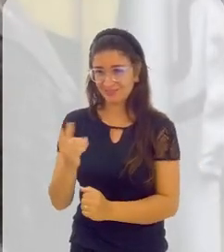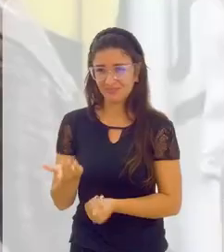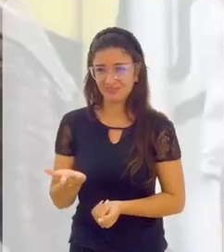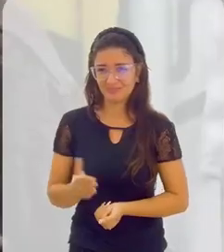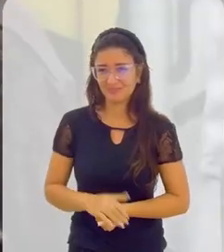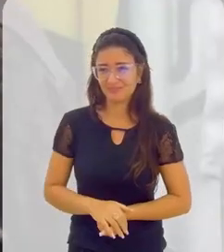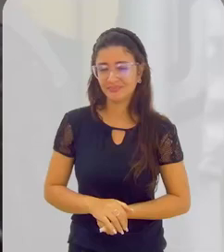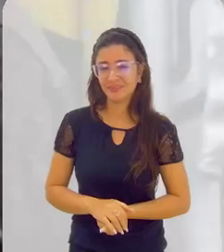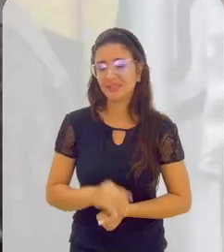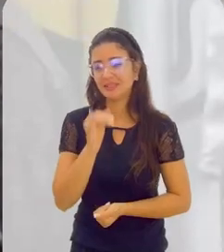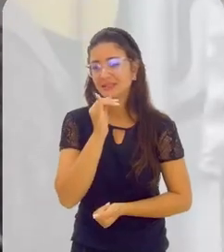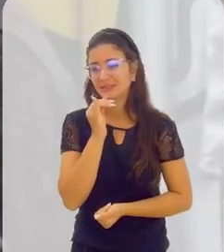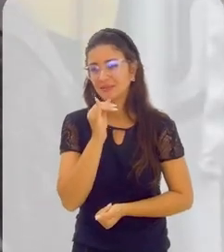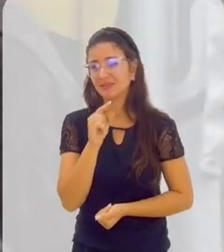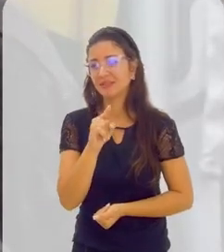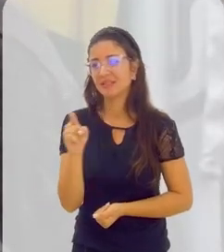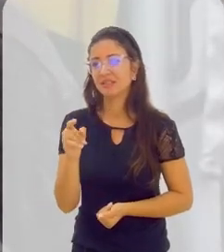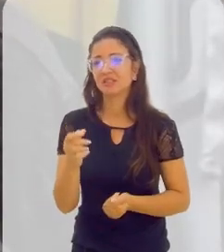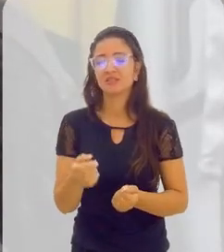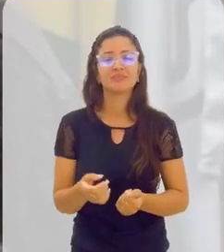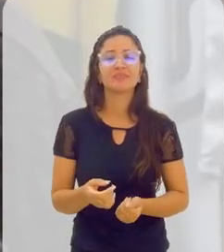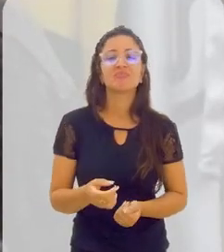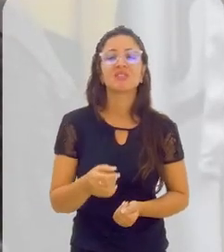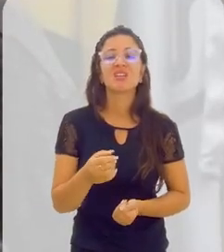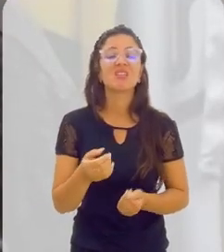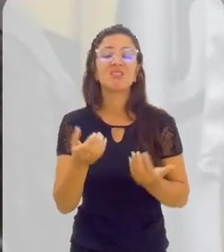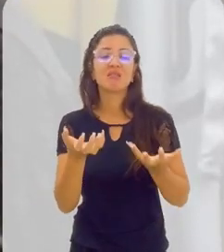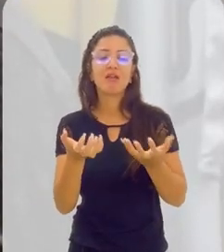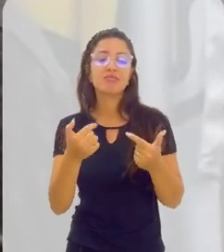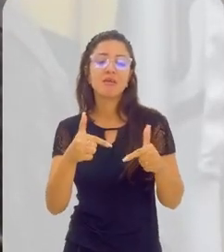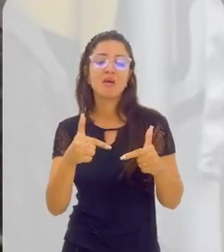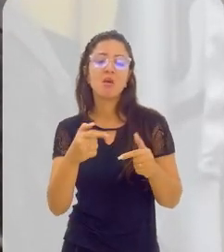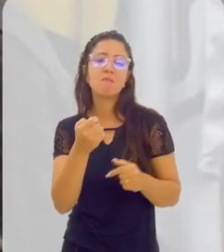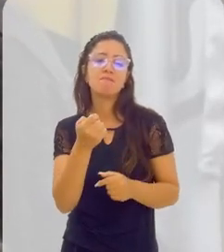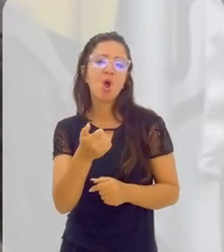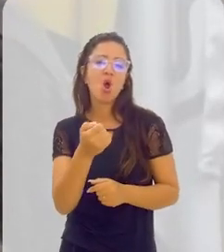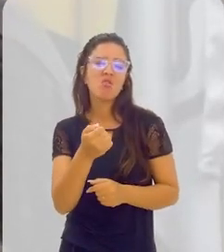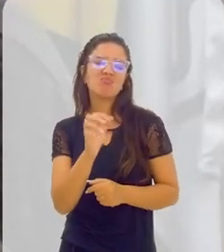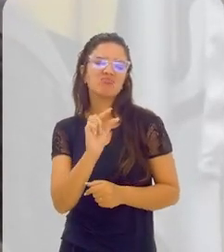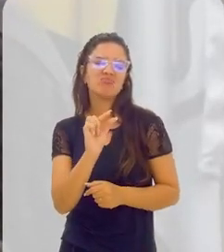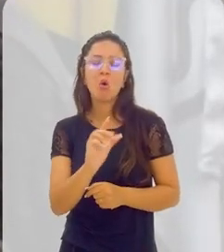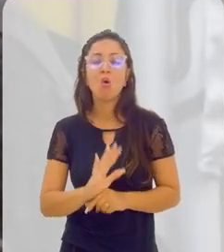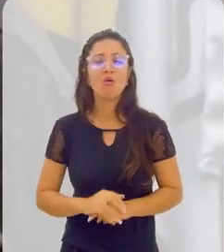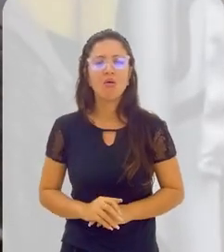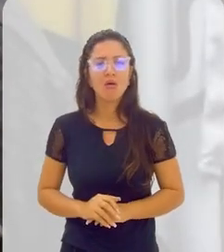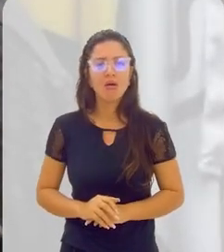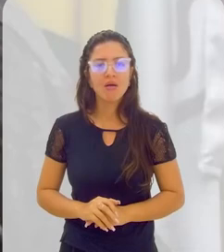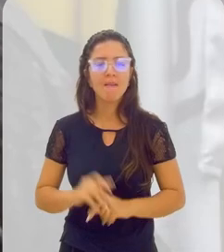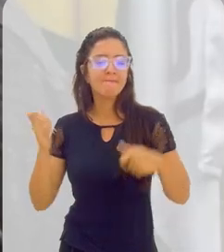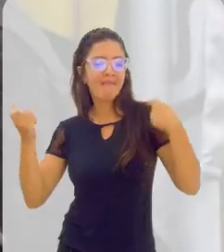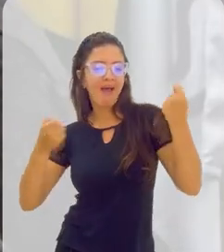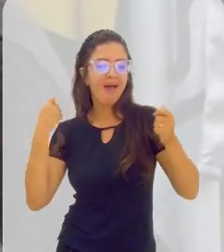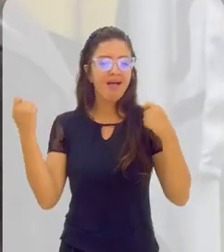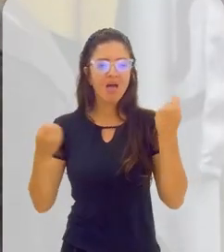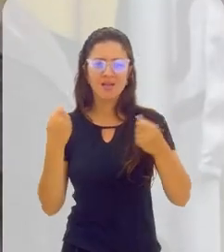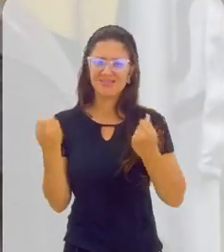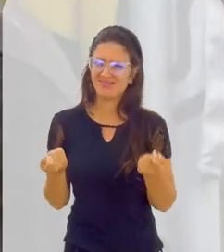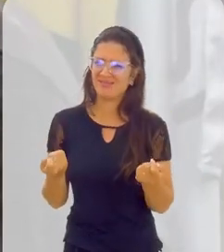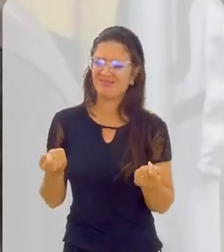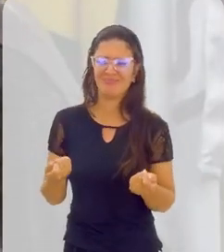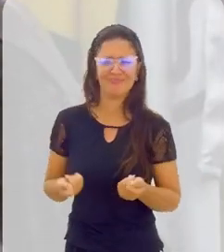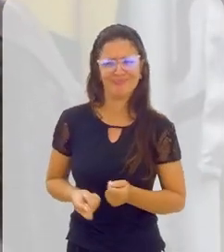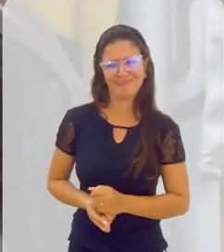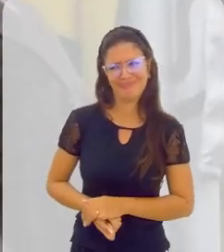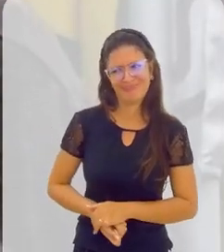novos que querem só dar dois plantões por semana e para balada no fim de semana não é fazer